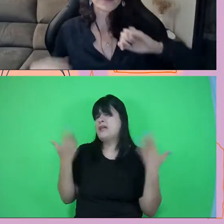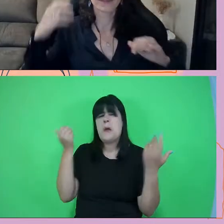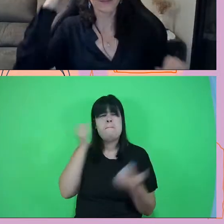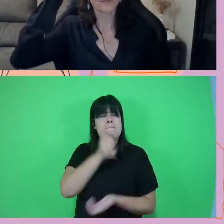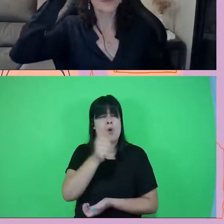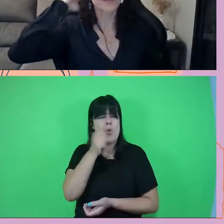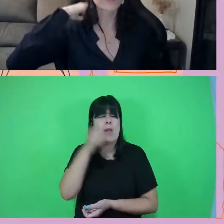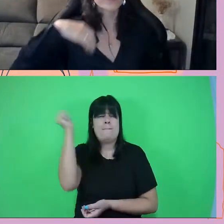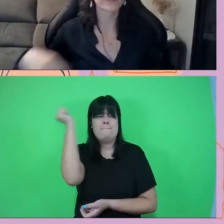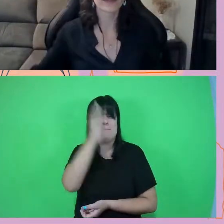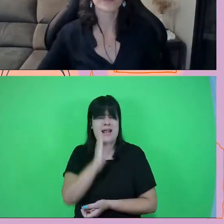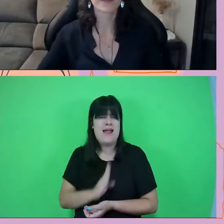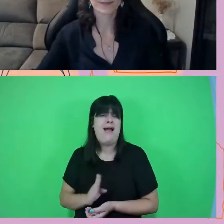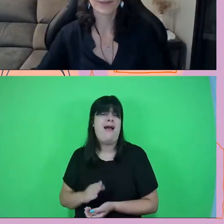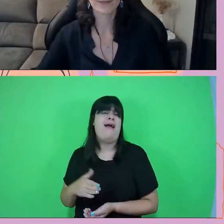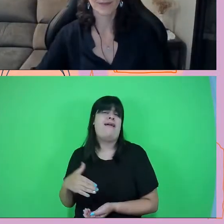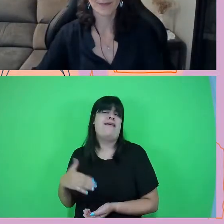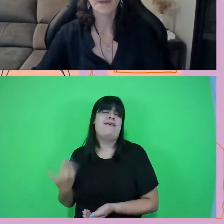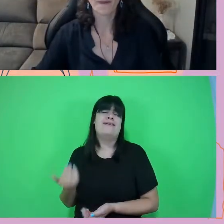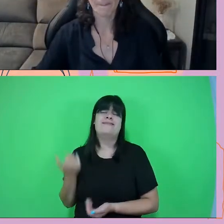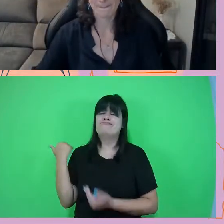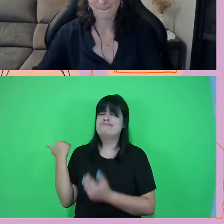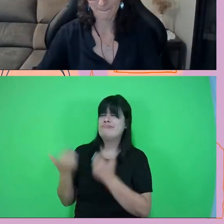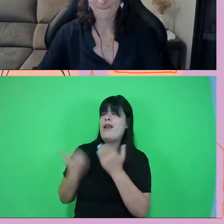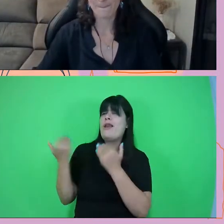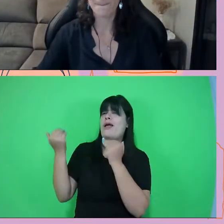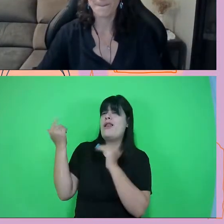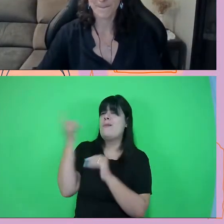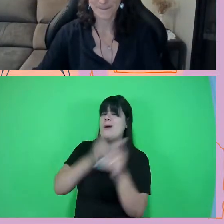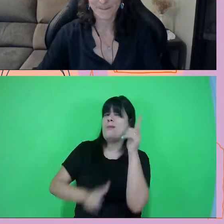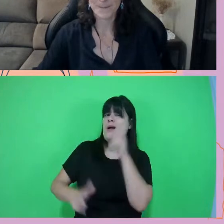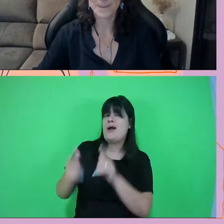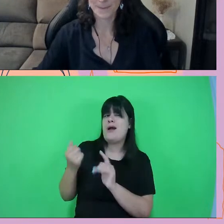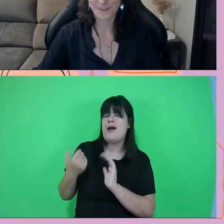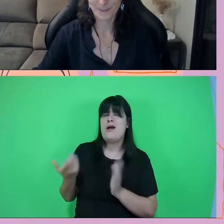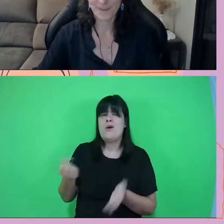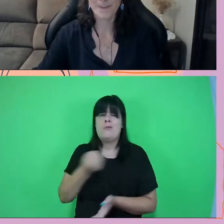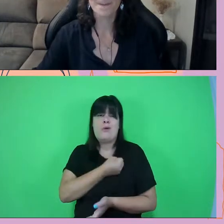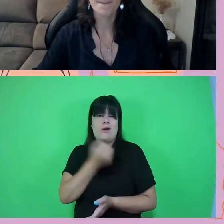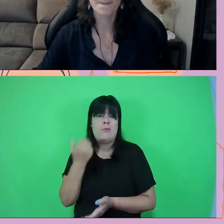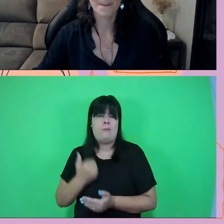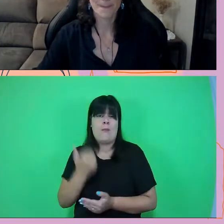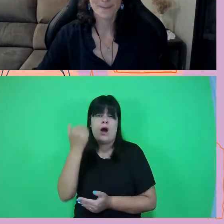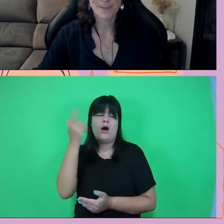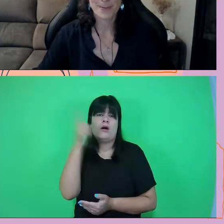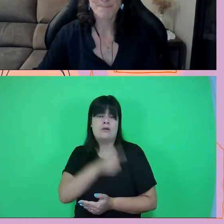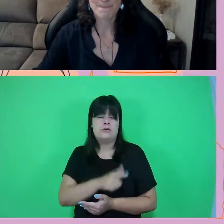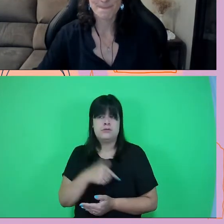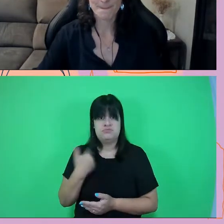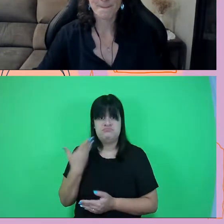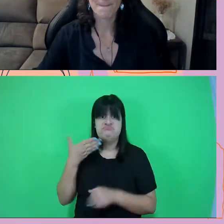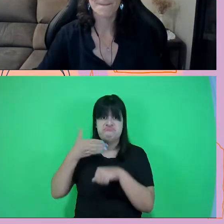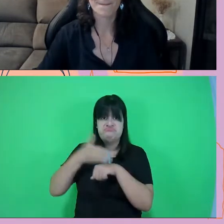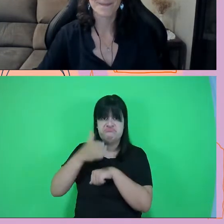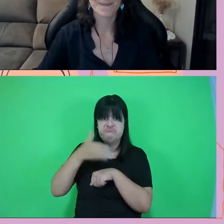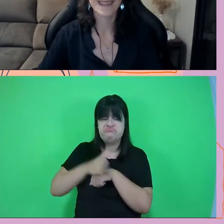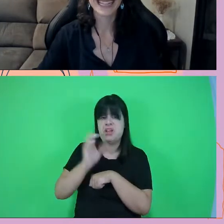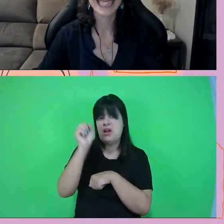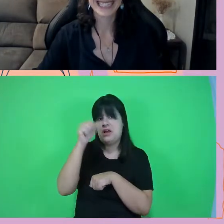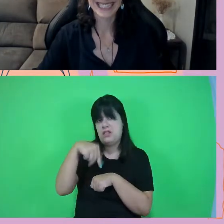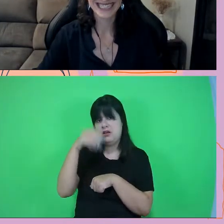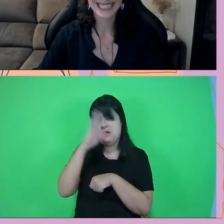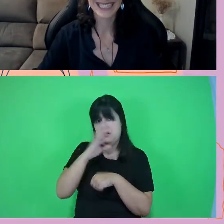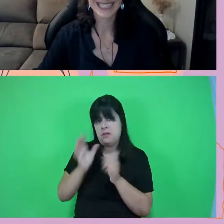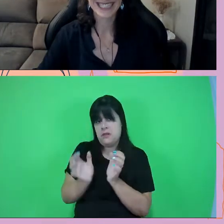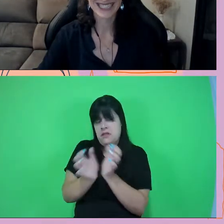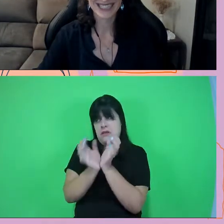né, melhorando os resultados. Eu, quando entrei na seleção e conversei com a minha ídola lá, Soraya André,